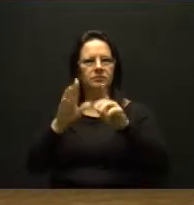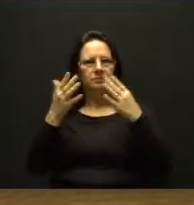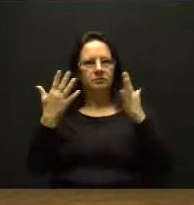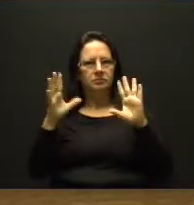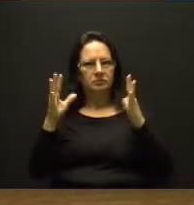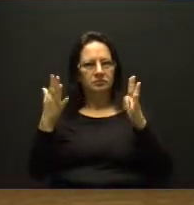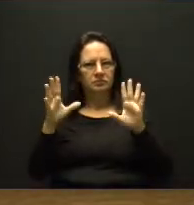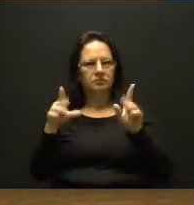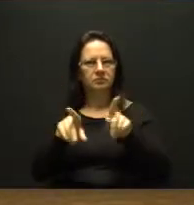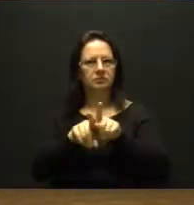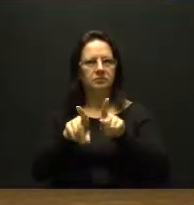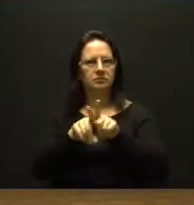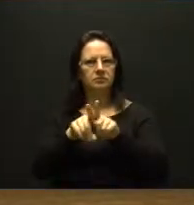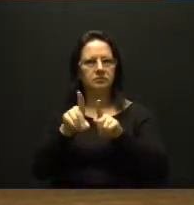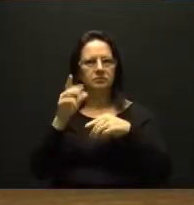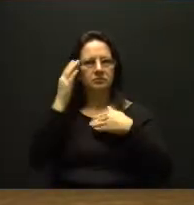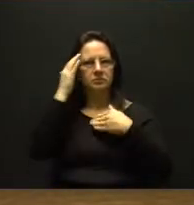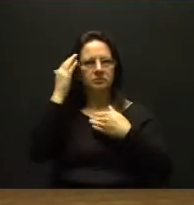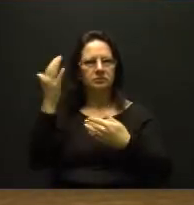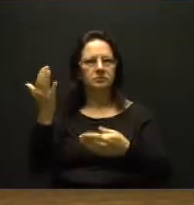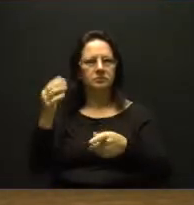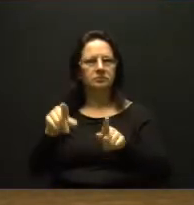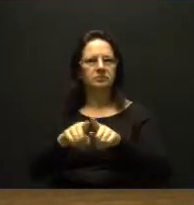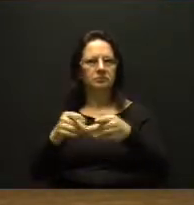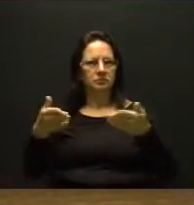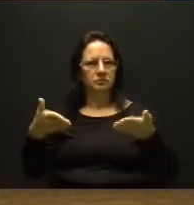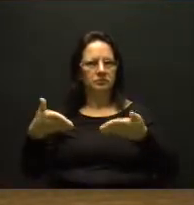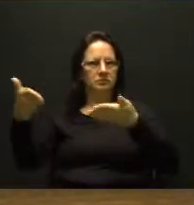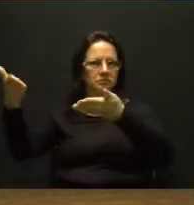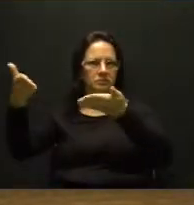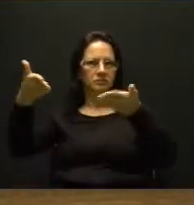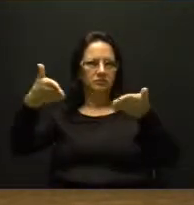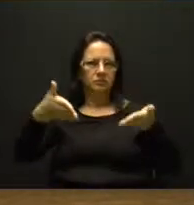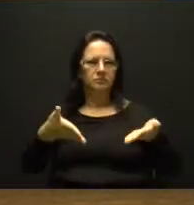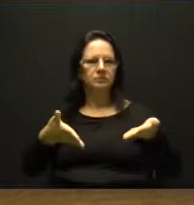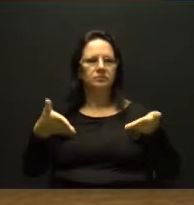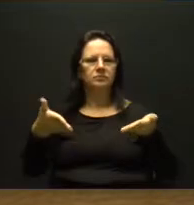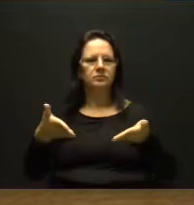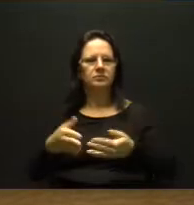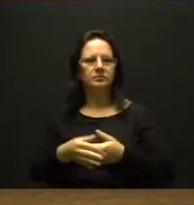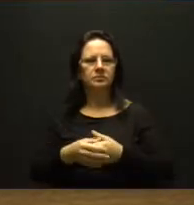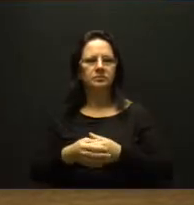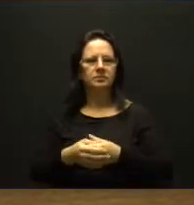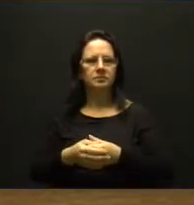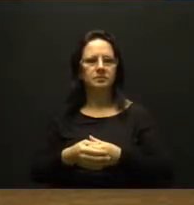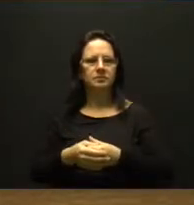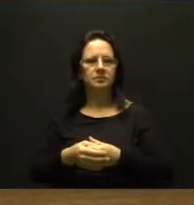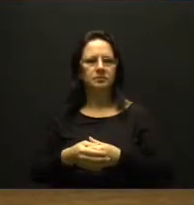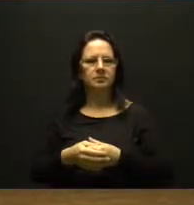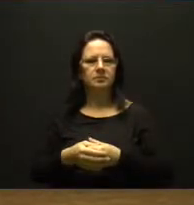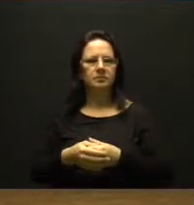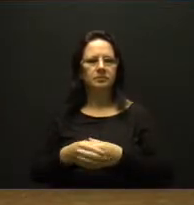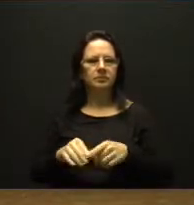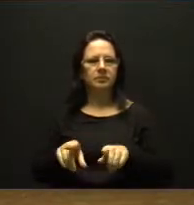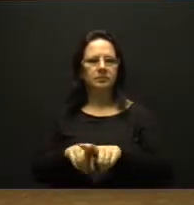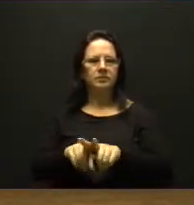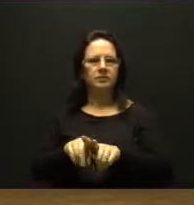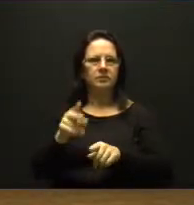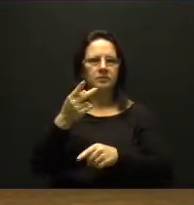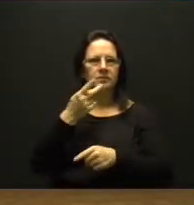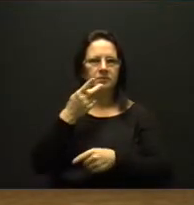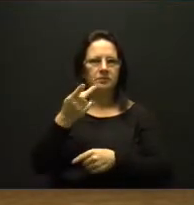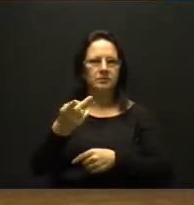vocês e agradeço a vocês estarem aqui compartilhando da ação junto conosco senhor presidente